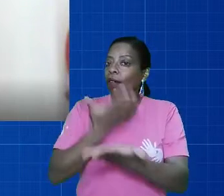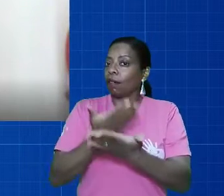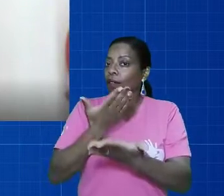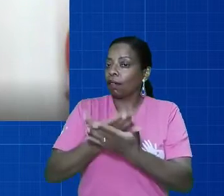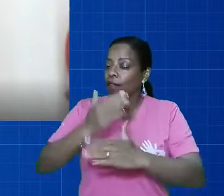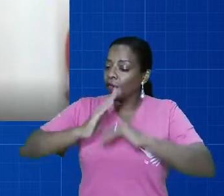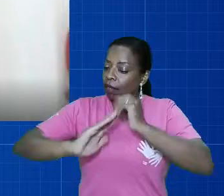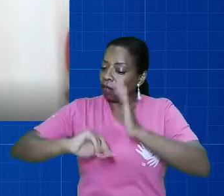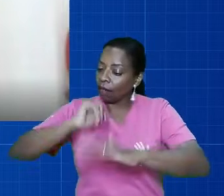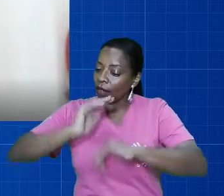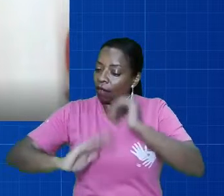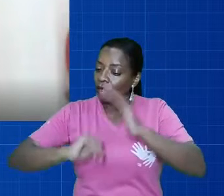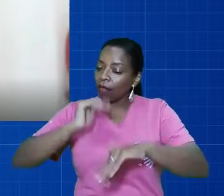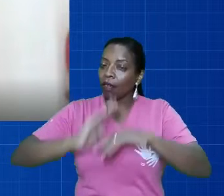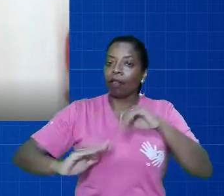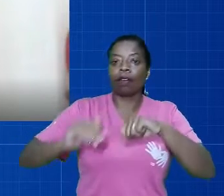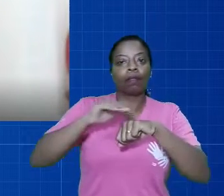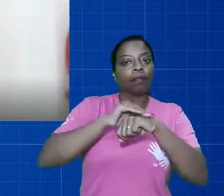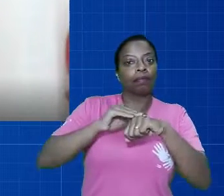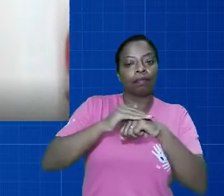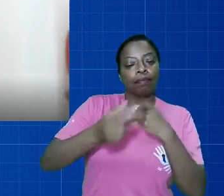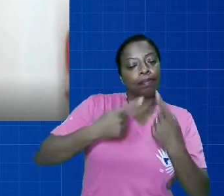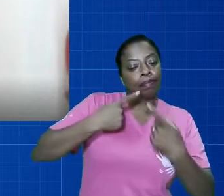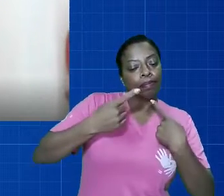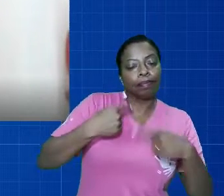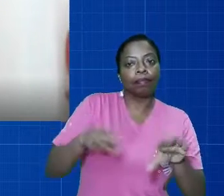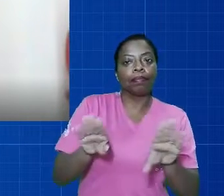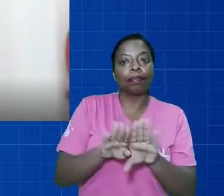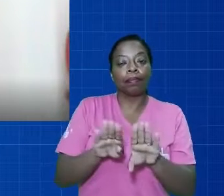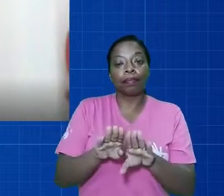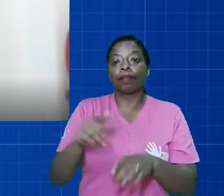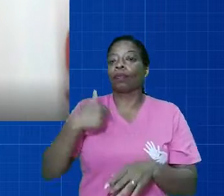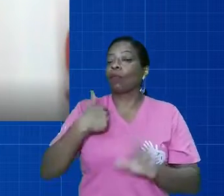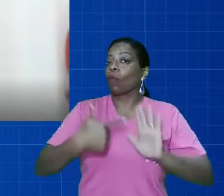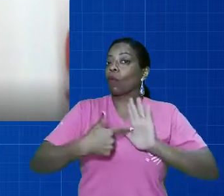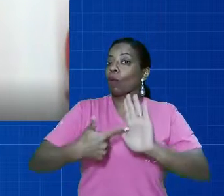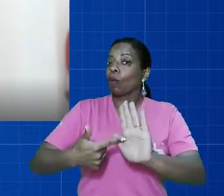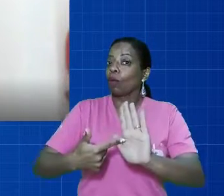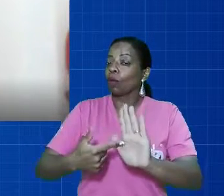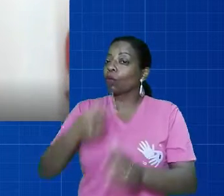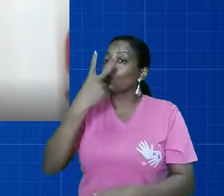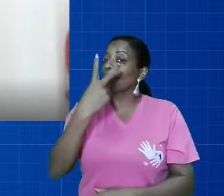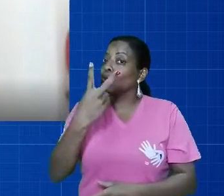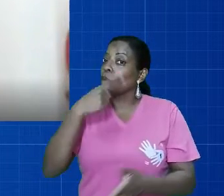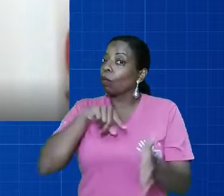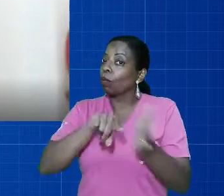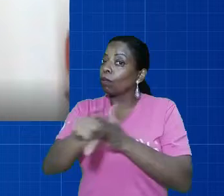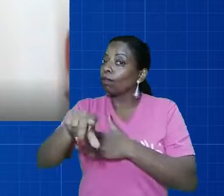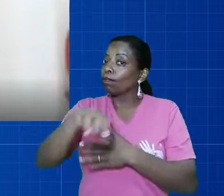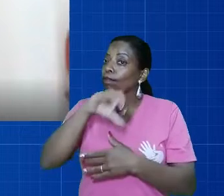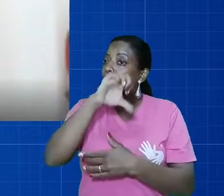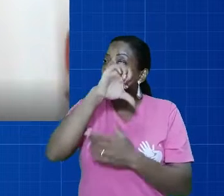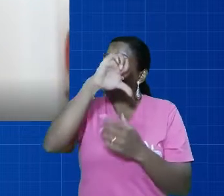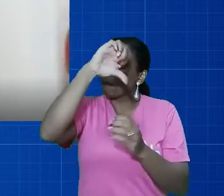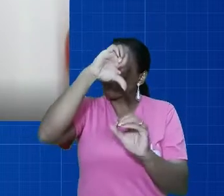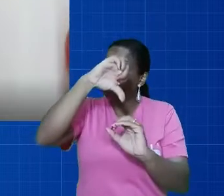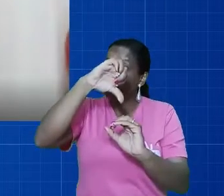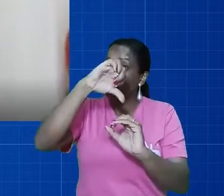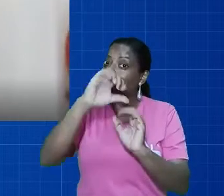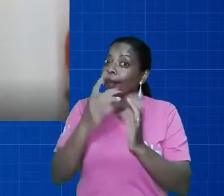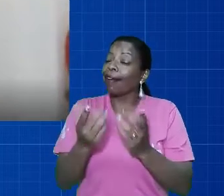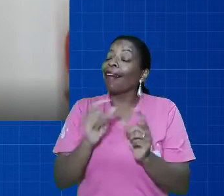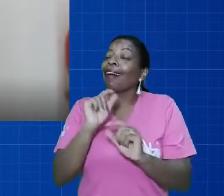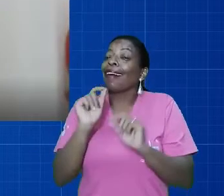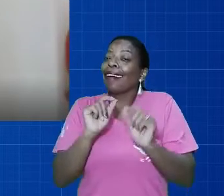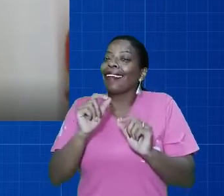práticas, em algumas conversas. Então, e essas duas questões que eu vou levantar, elas fazem parte daí, dentro da